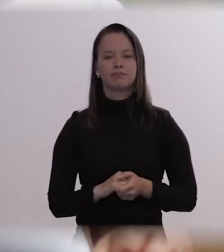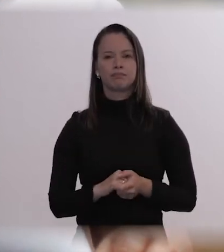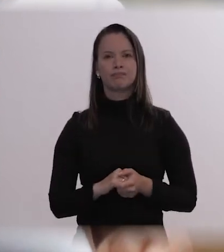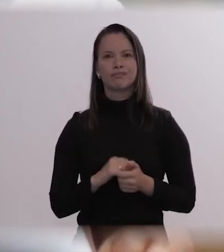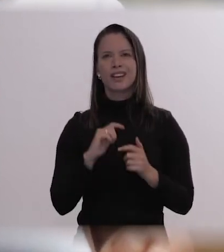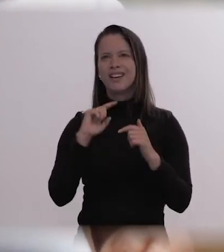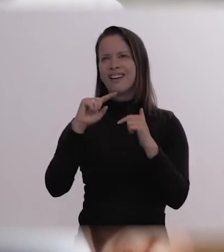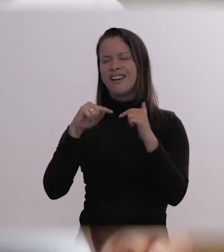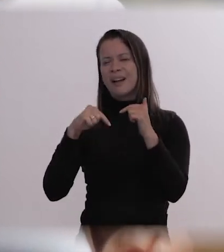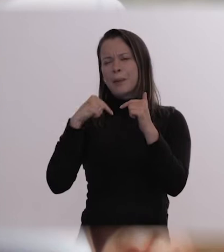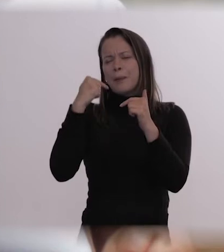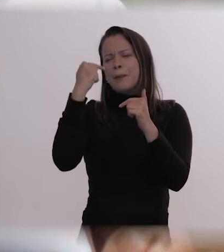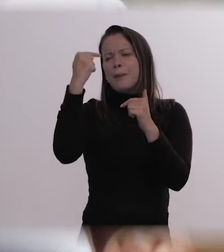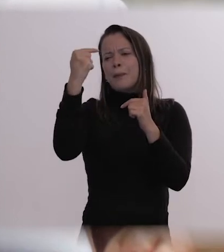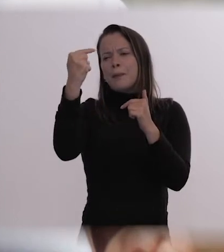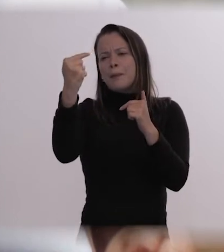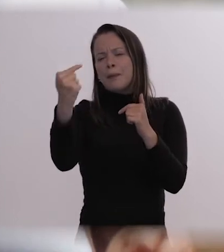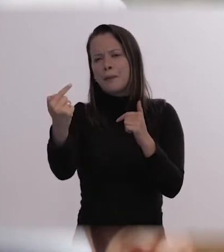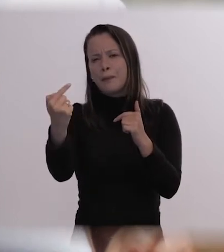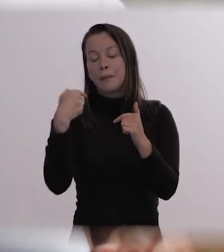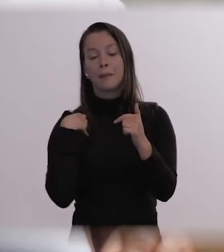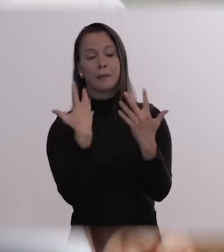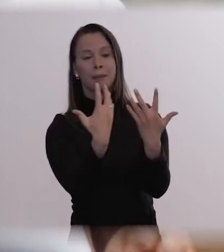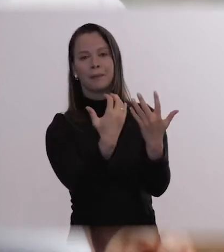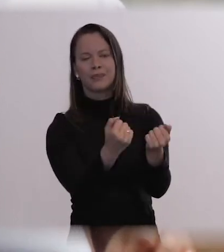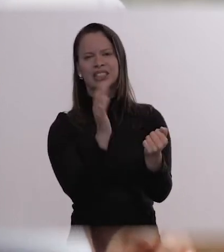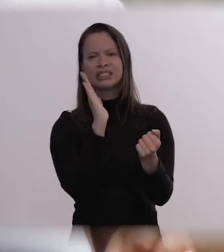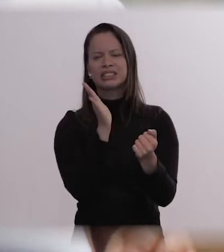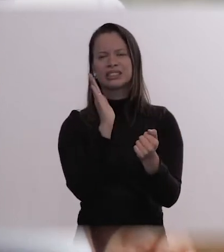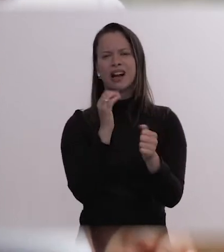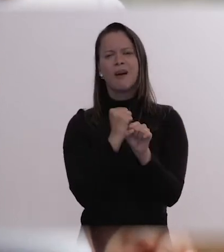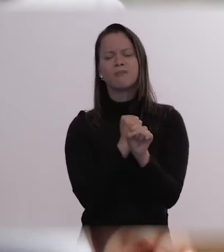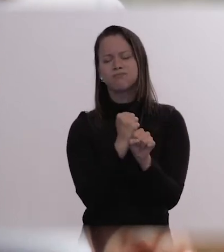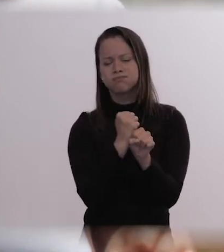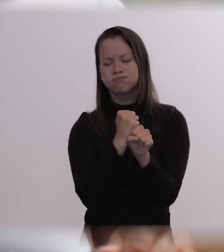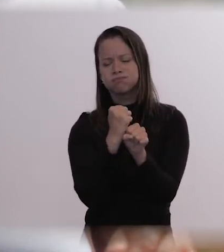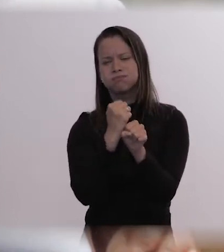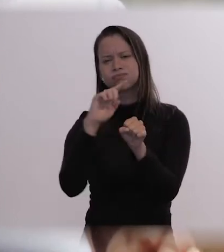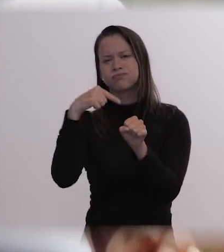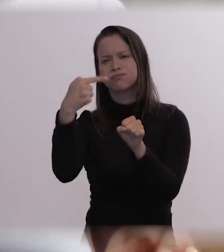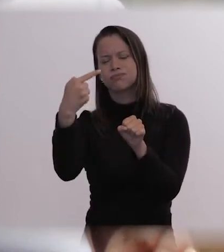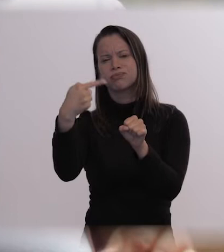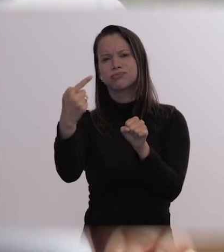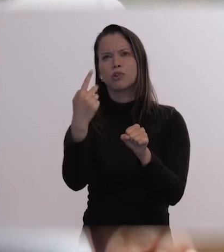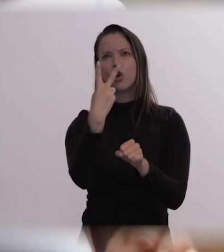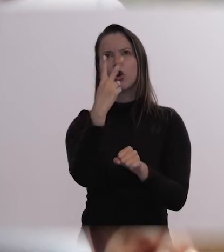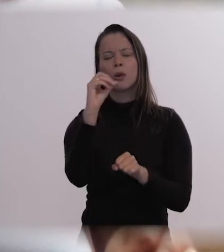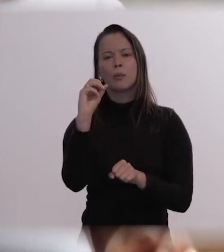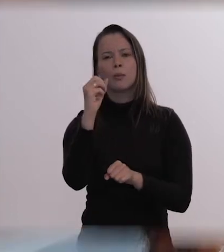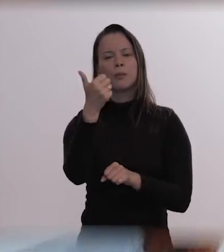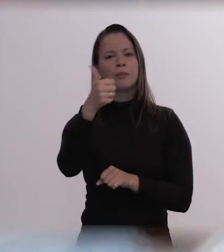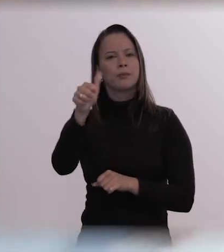vim a aceitar essa ajuda, já tinha se passado muitos anos, que foi em